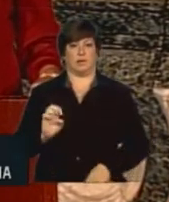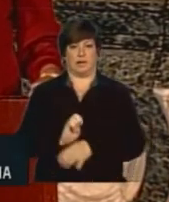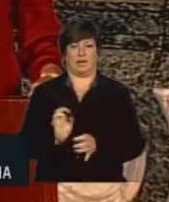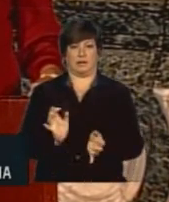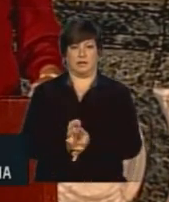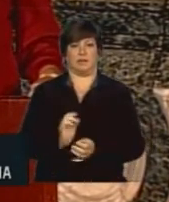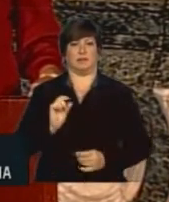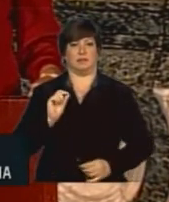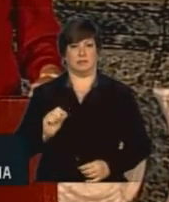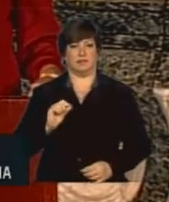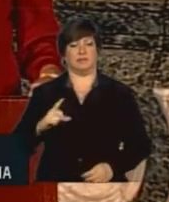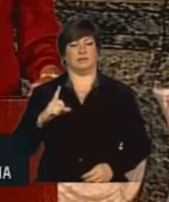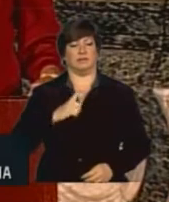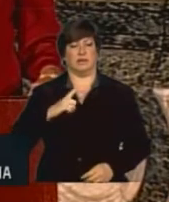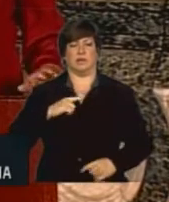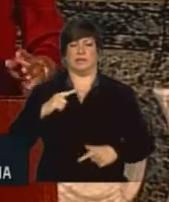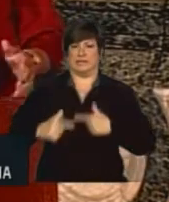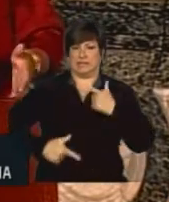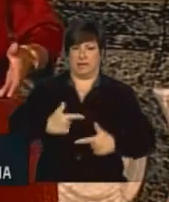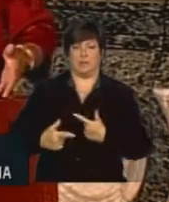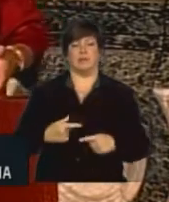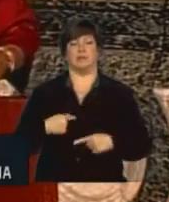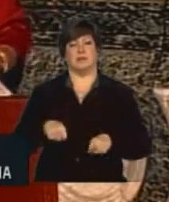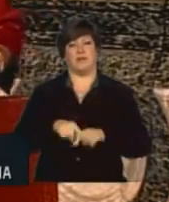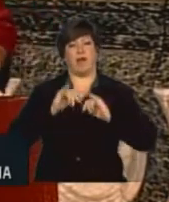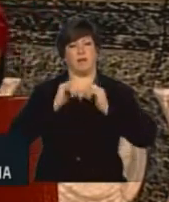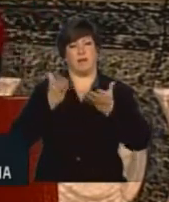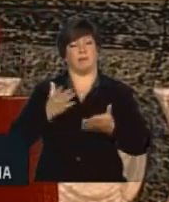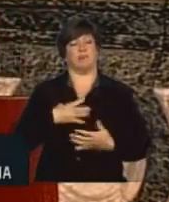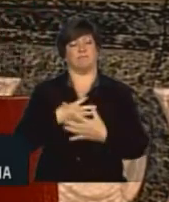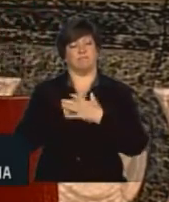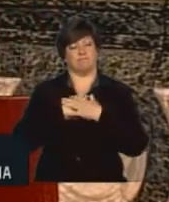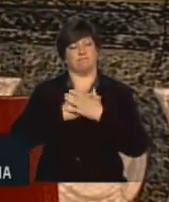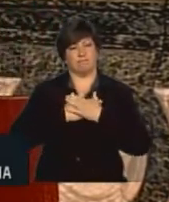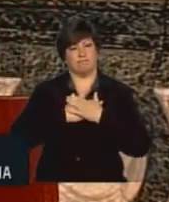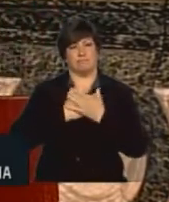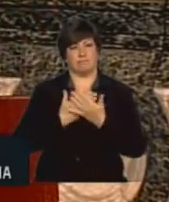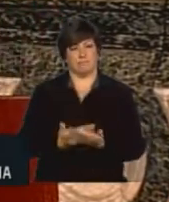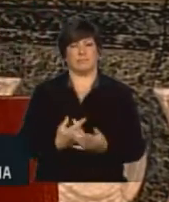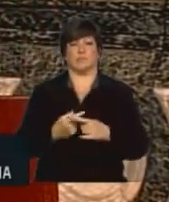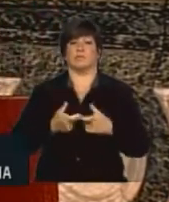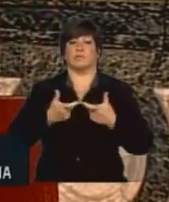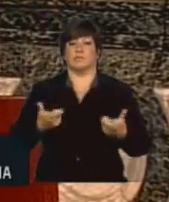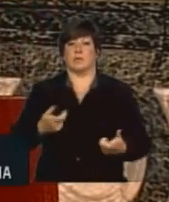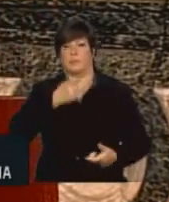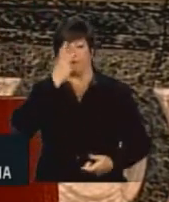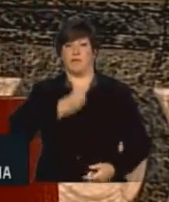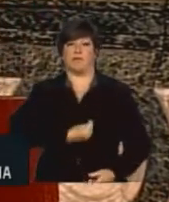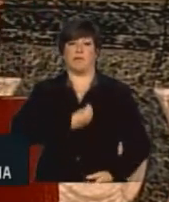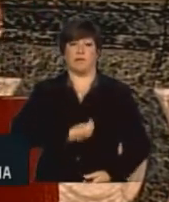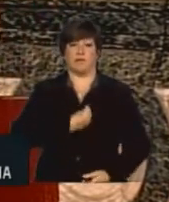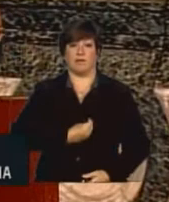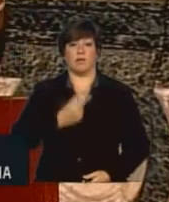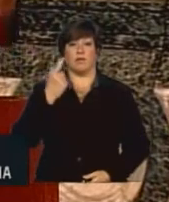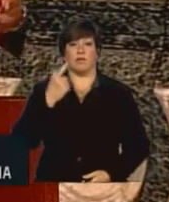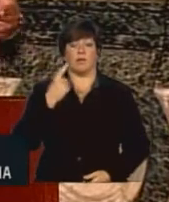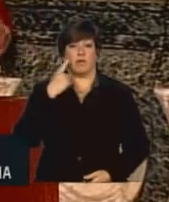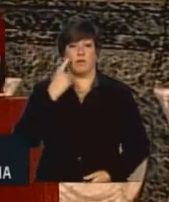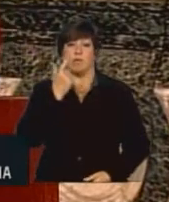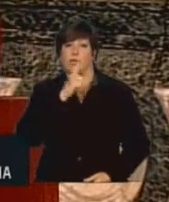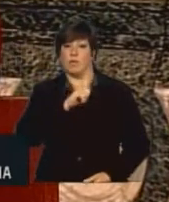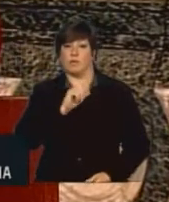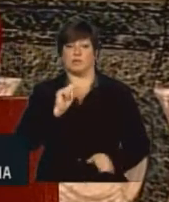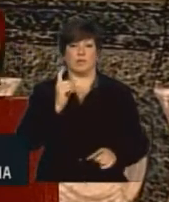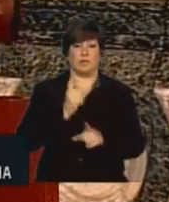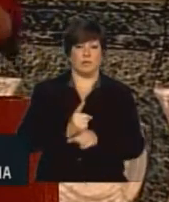transmitir a eles também meus sentimentos e minhas esperanças de que os sobreviventes sejam encontrados, que as pessoas